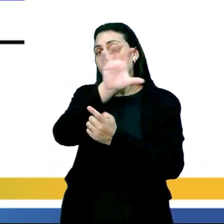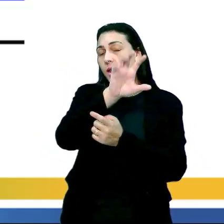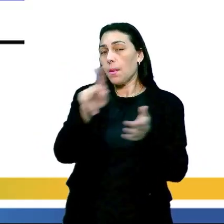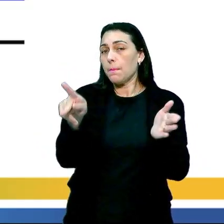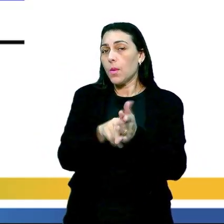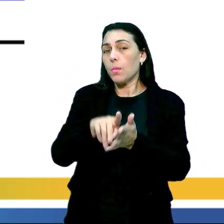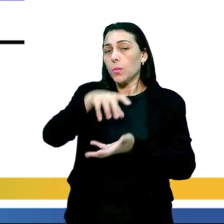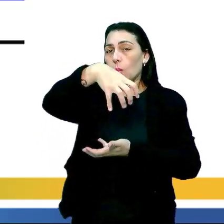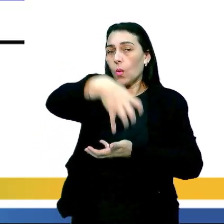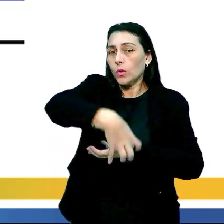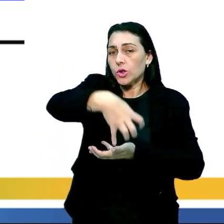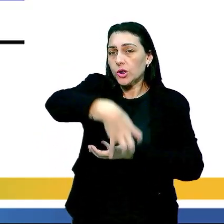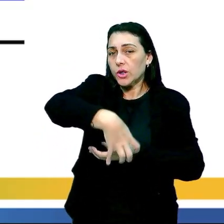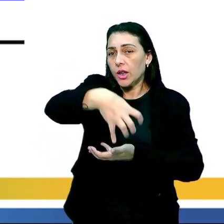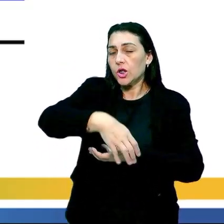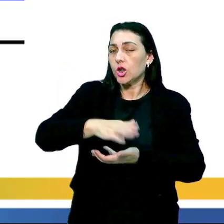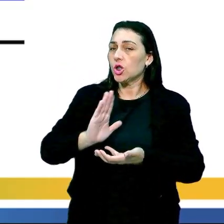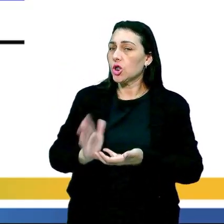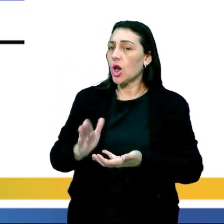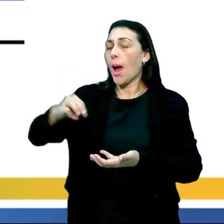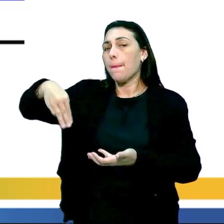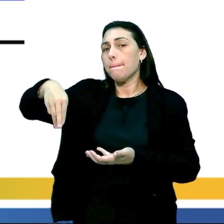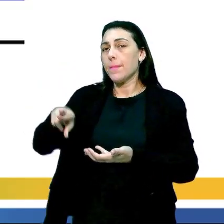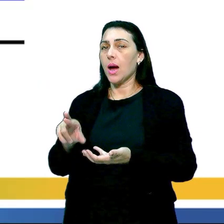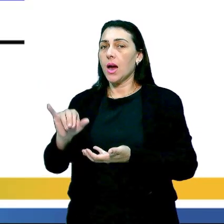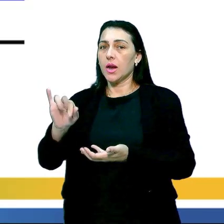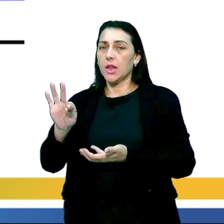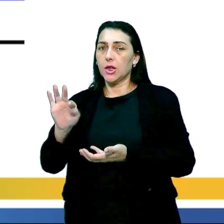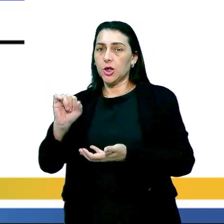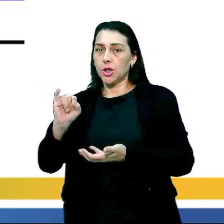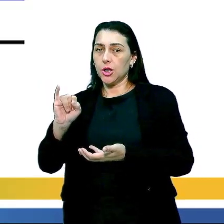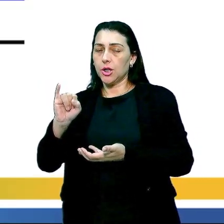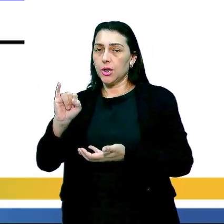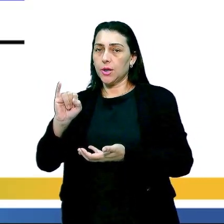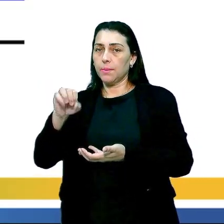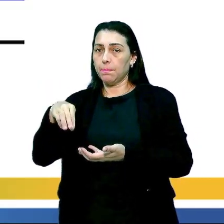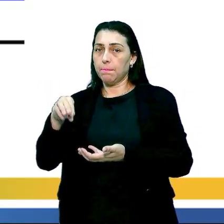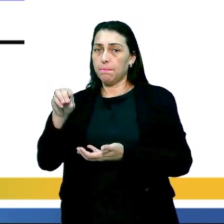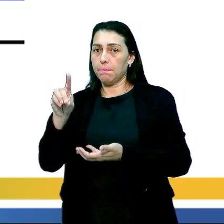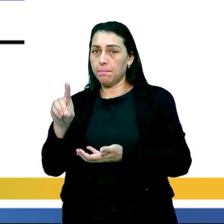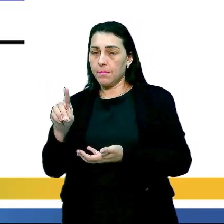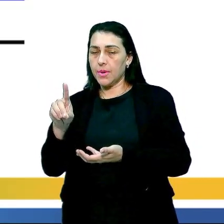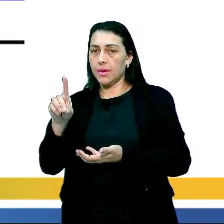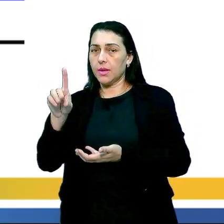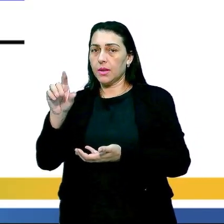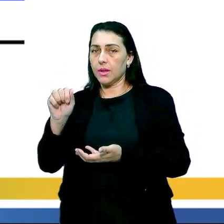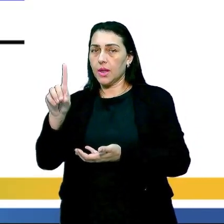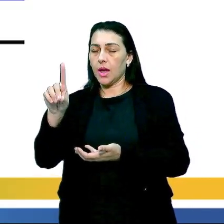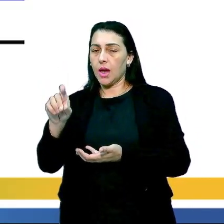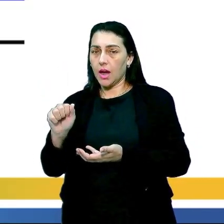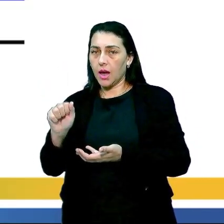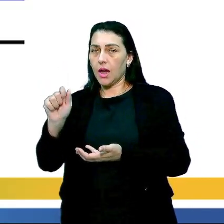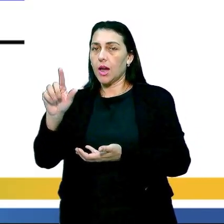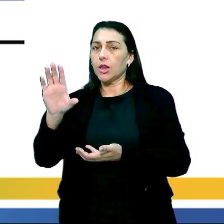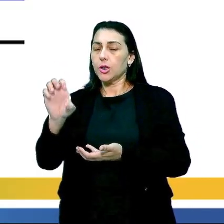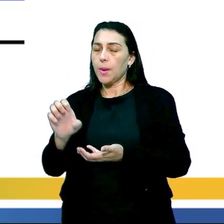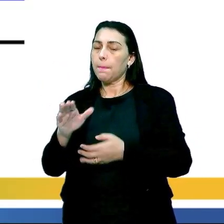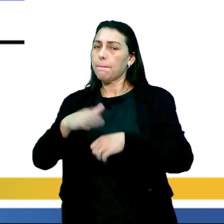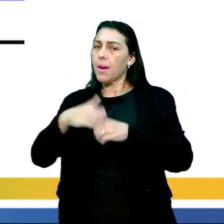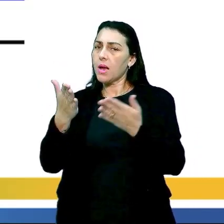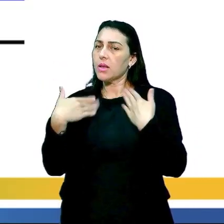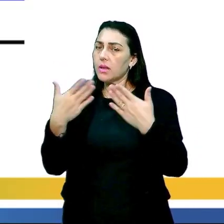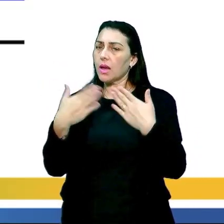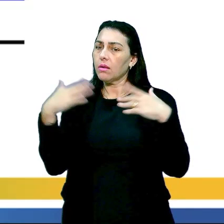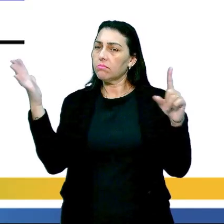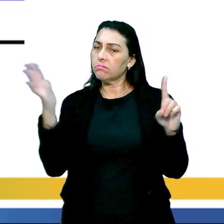do continente. Já a maritimidade são aquelas áreas, tá, mais quentes que estão diretamente